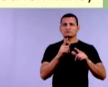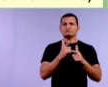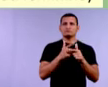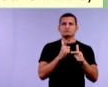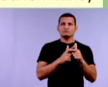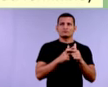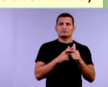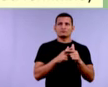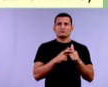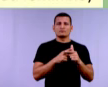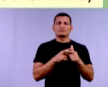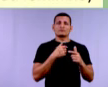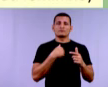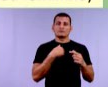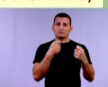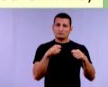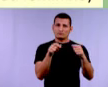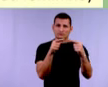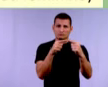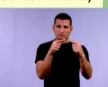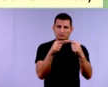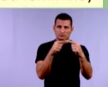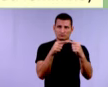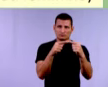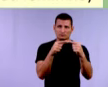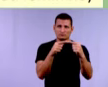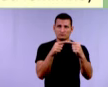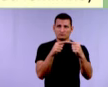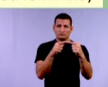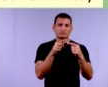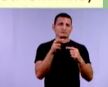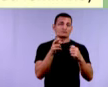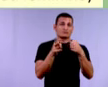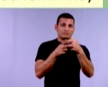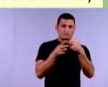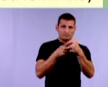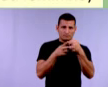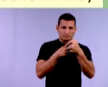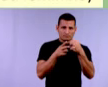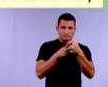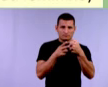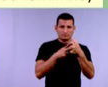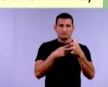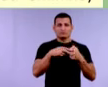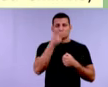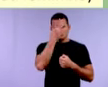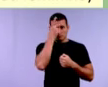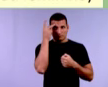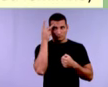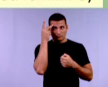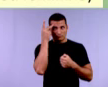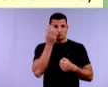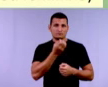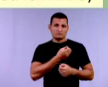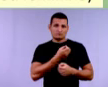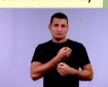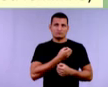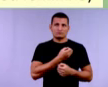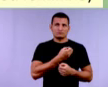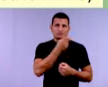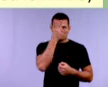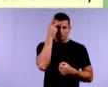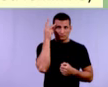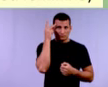é que eu tenho que concordar sujeito e verbo. Tem que concordar em número e em pessoa. E